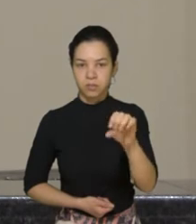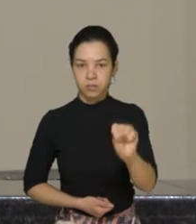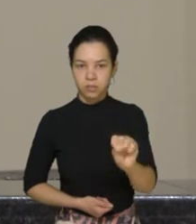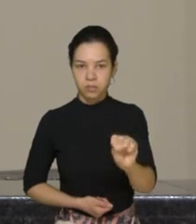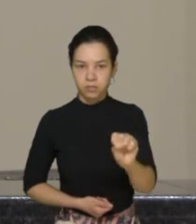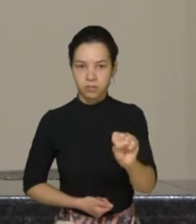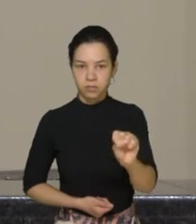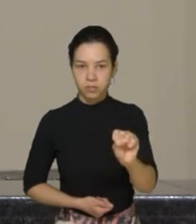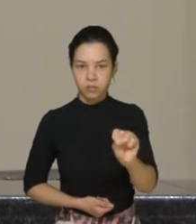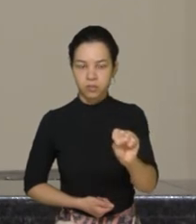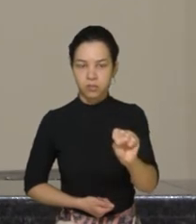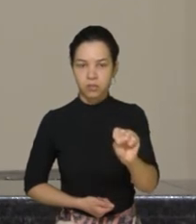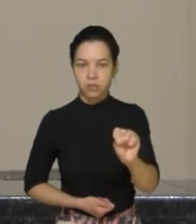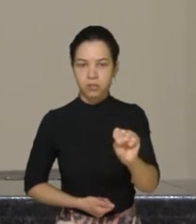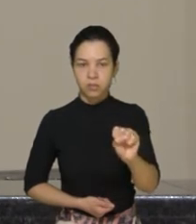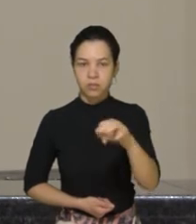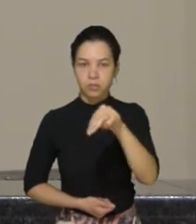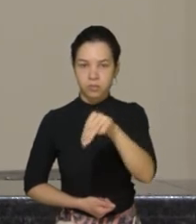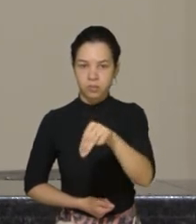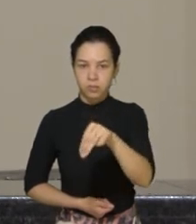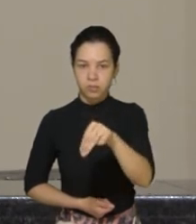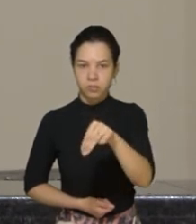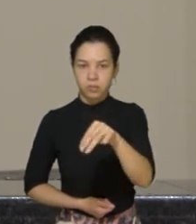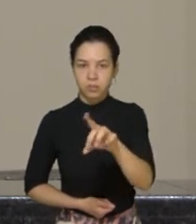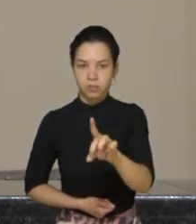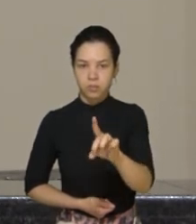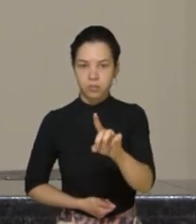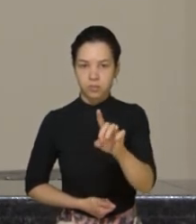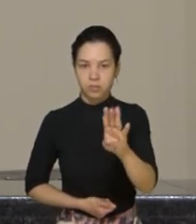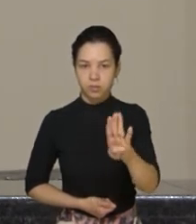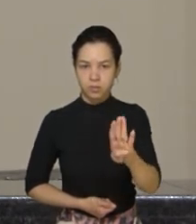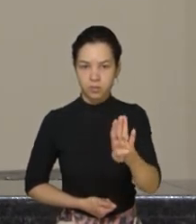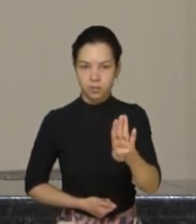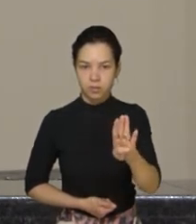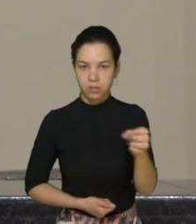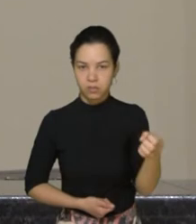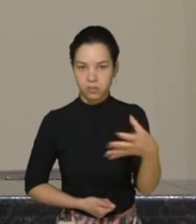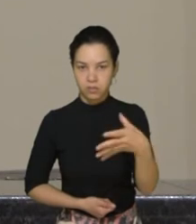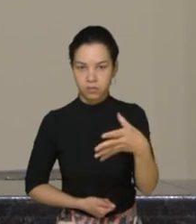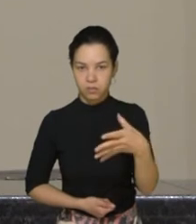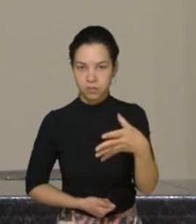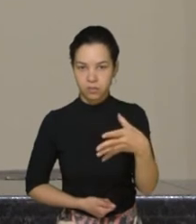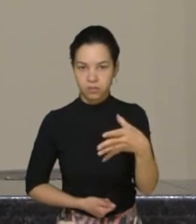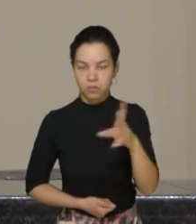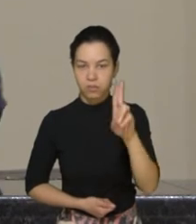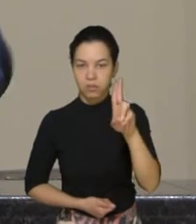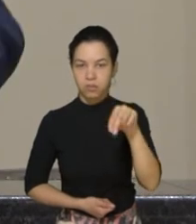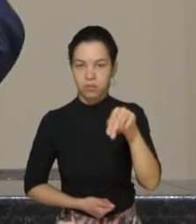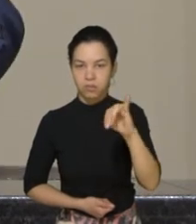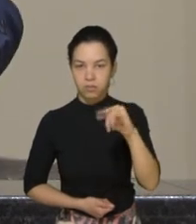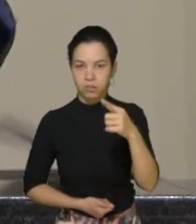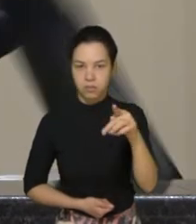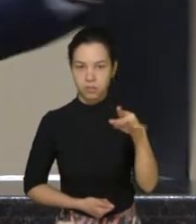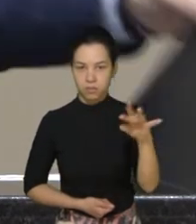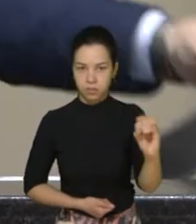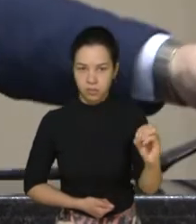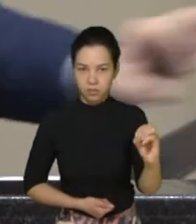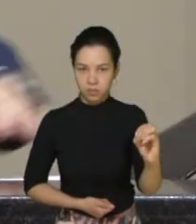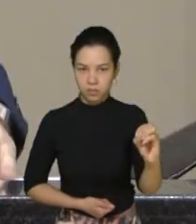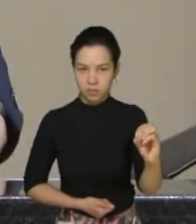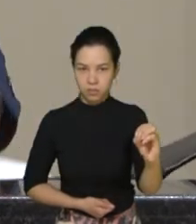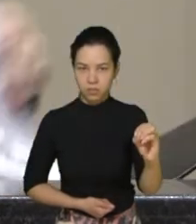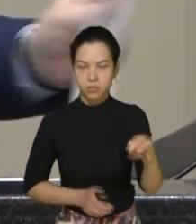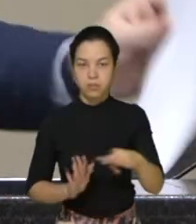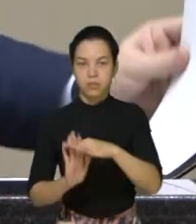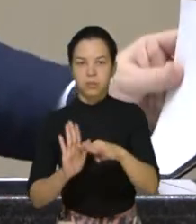bloco MDB-Novo e União. Ordem do dia.